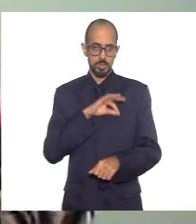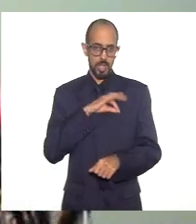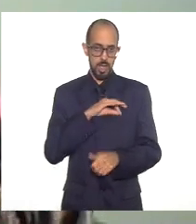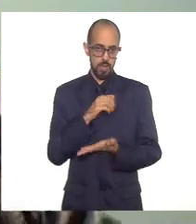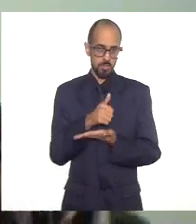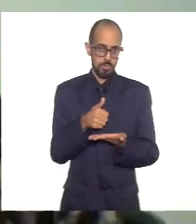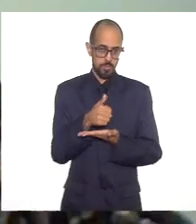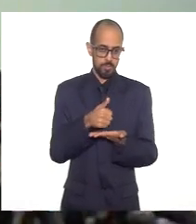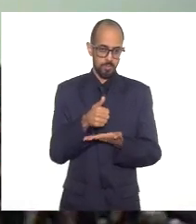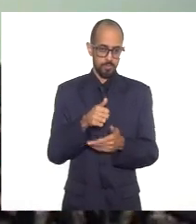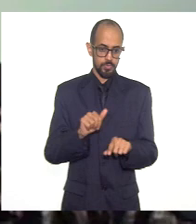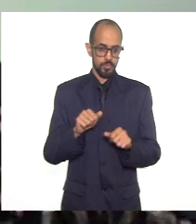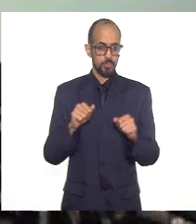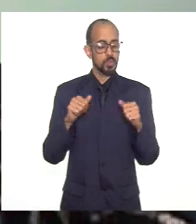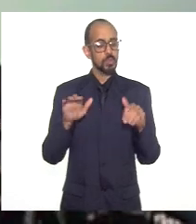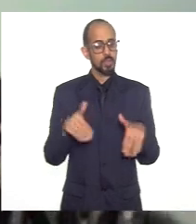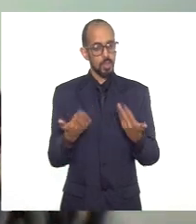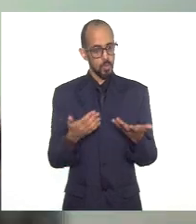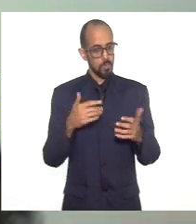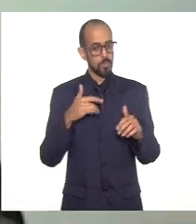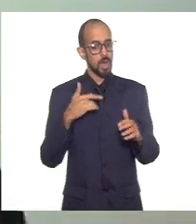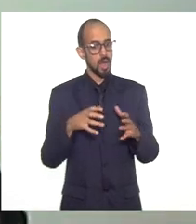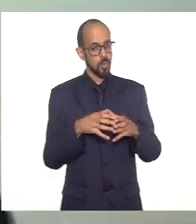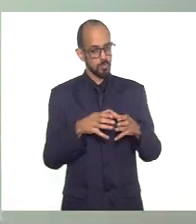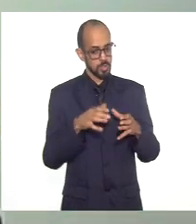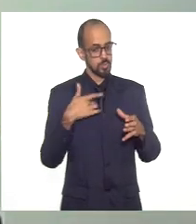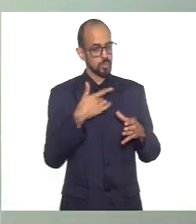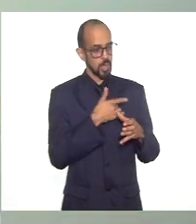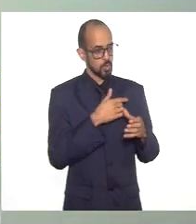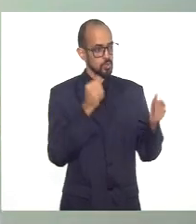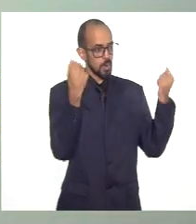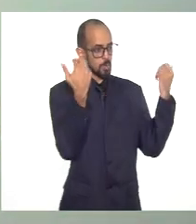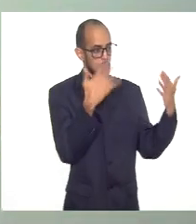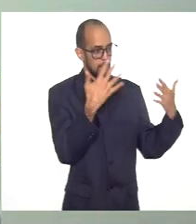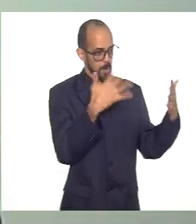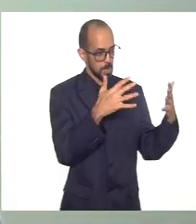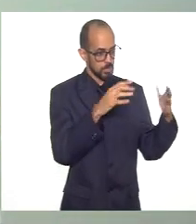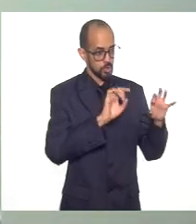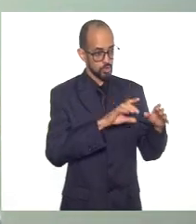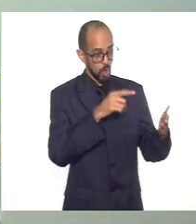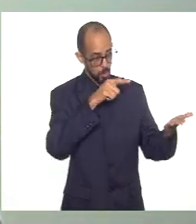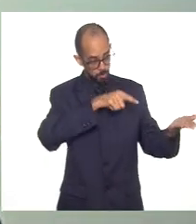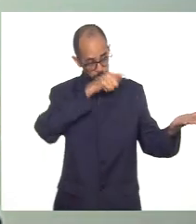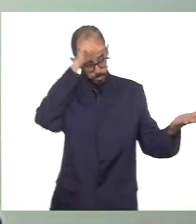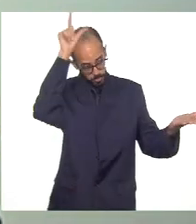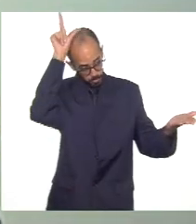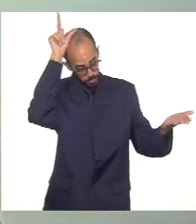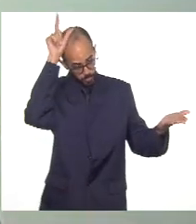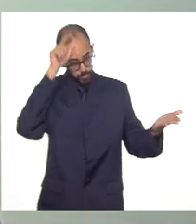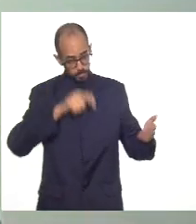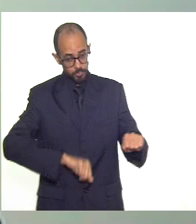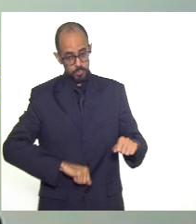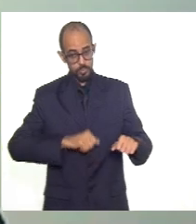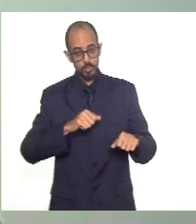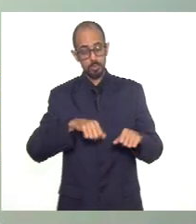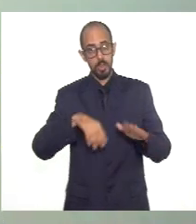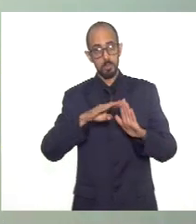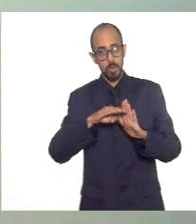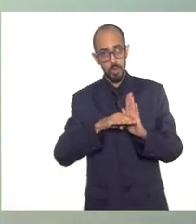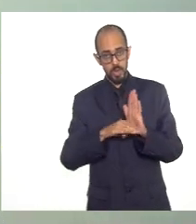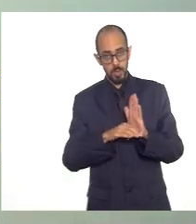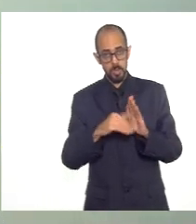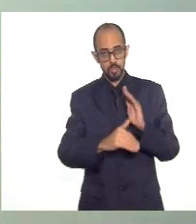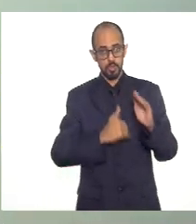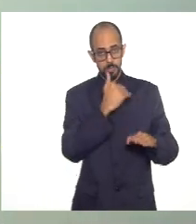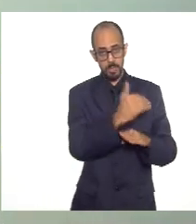de Saúde, com os aplausos à iniciativa, não só de Vossa Excelência pelo programa Supera Rio, mas também com